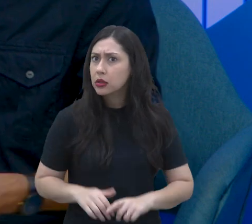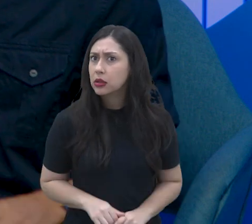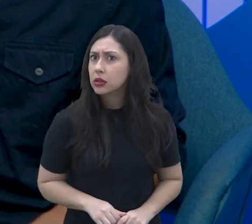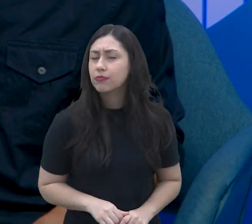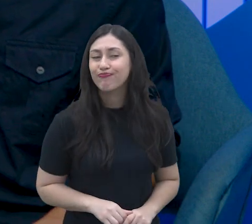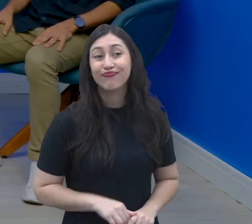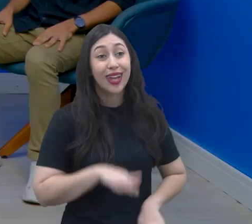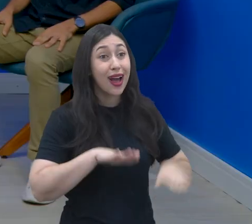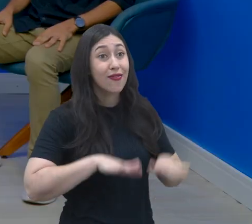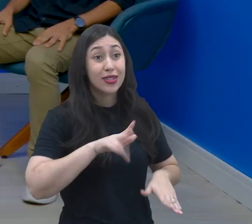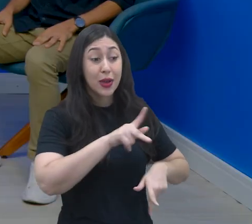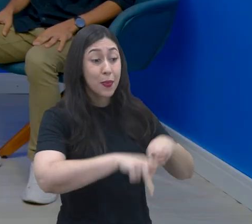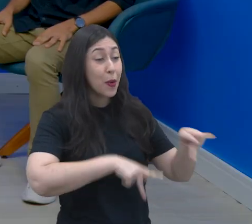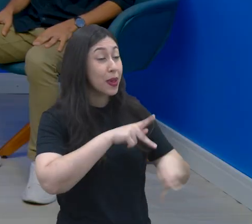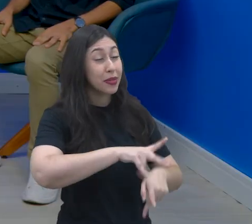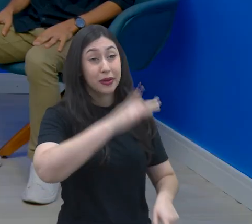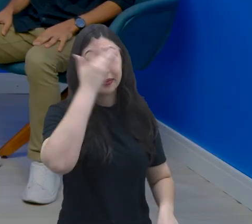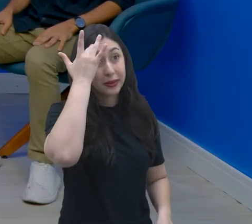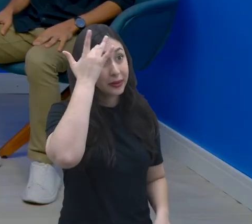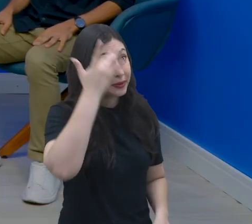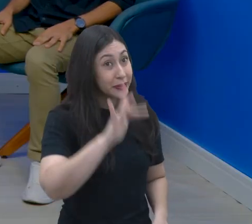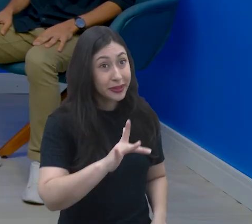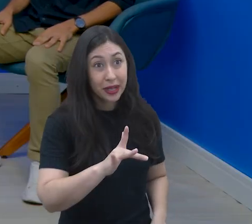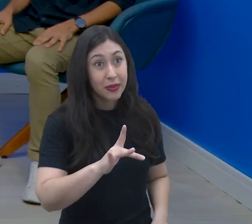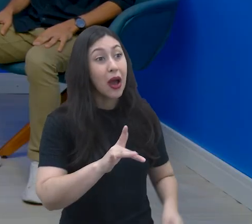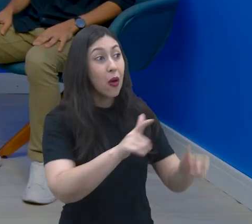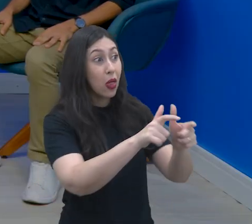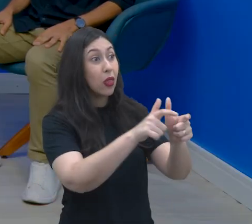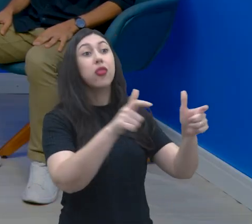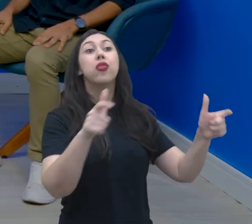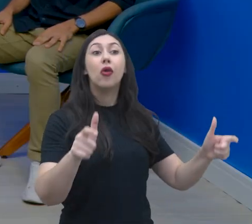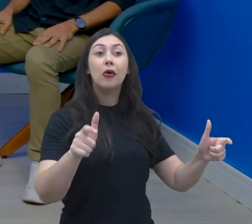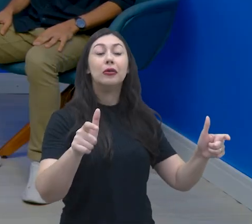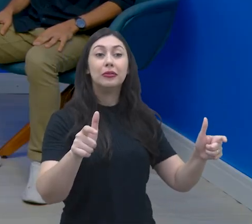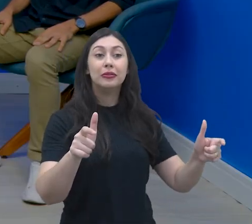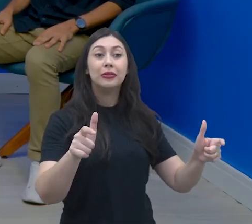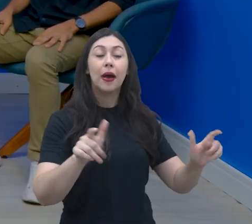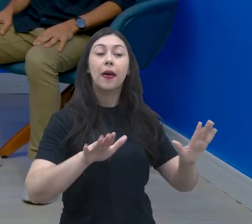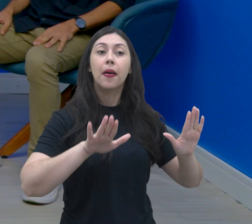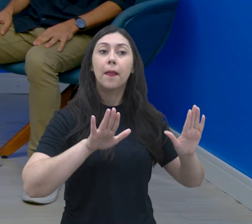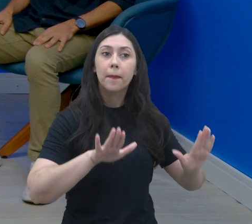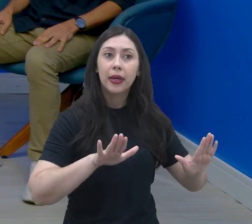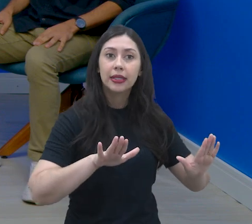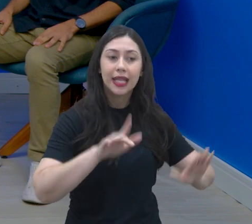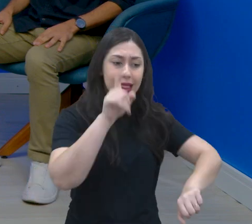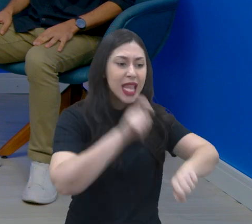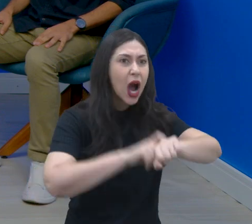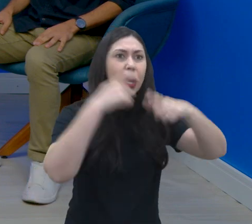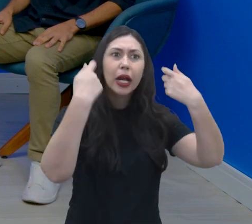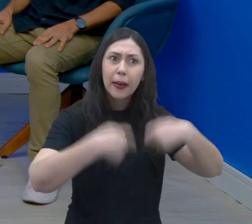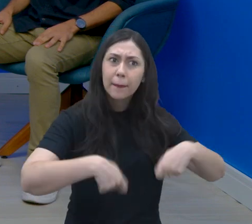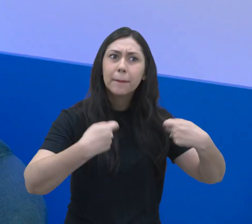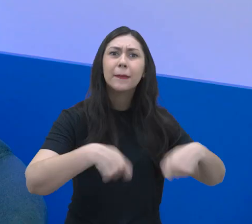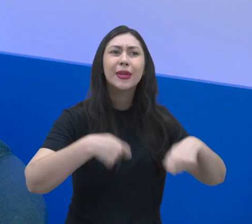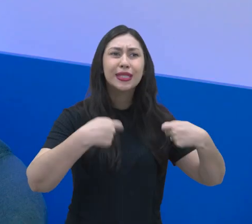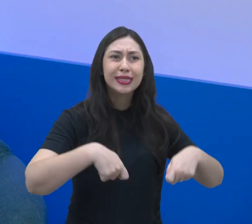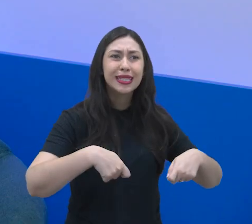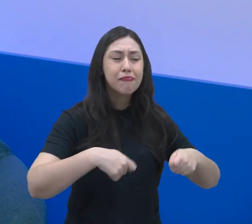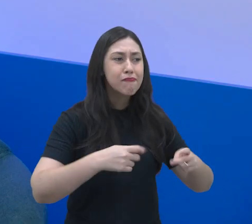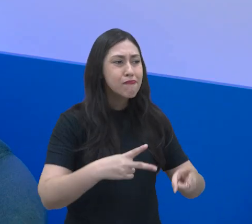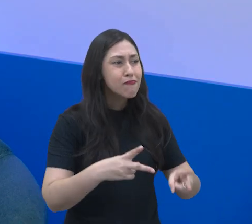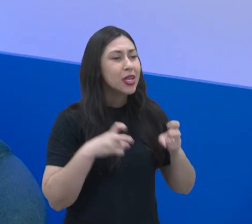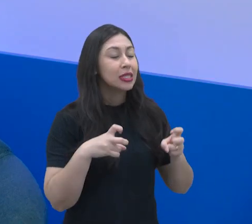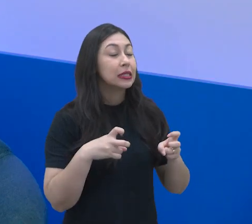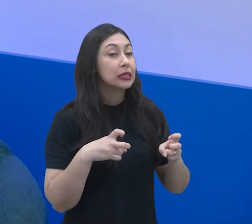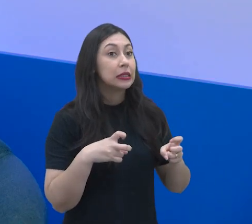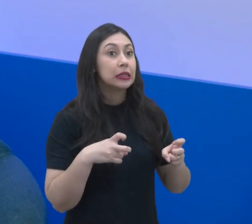abrange? Às vezes a população não tem tanta noção da abrangência que o SUS tem, mas quando precisa e quando a gente se vê